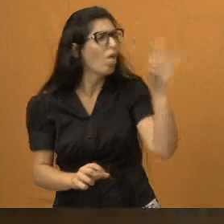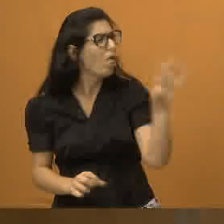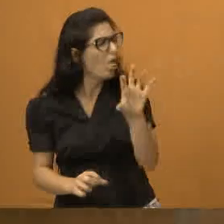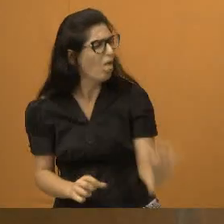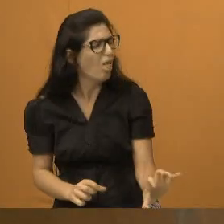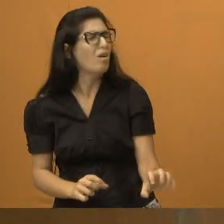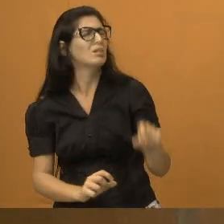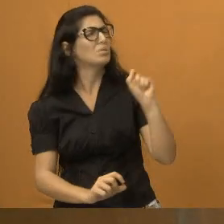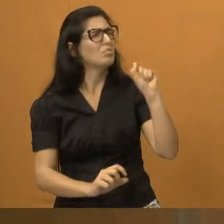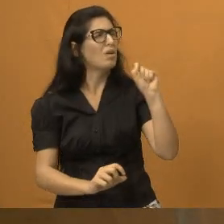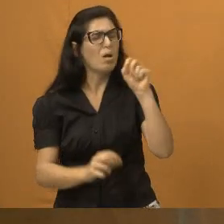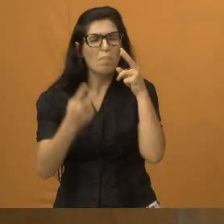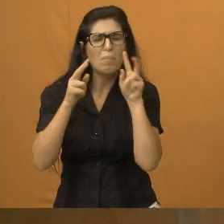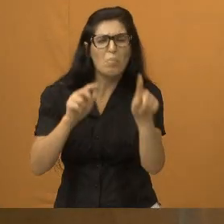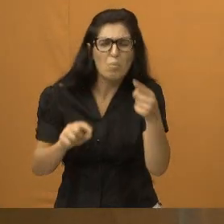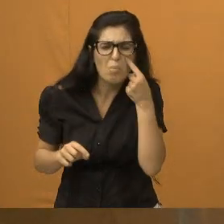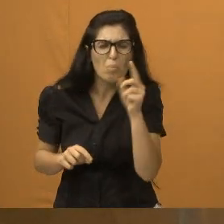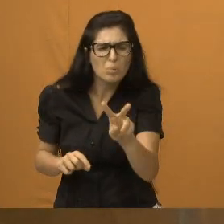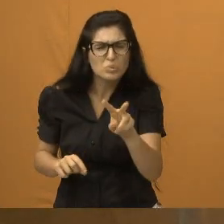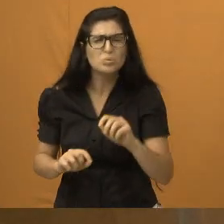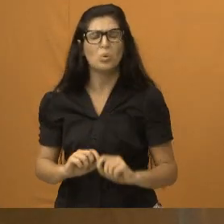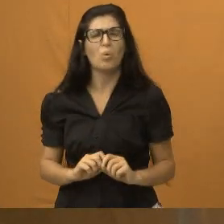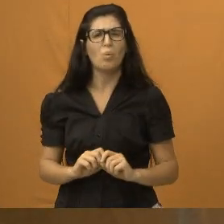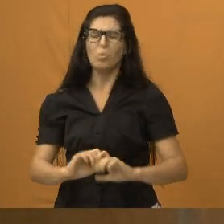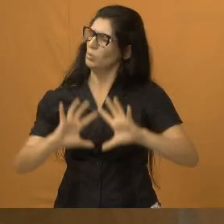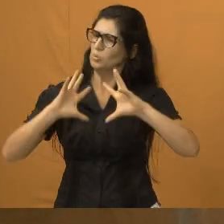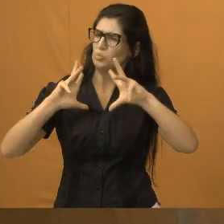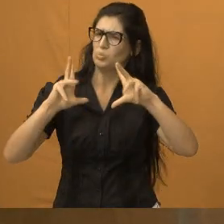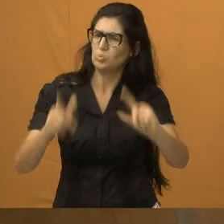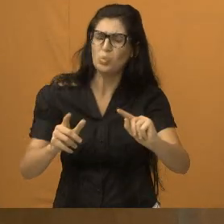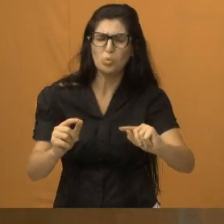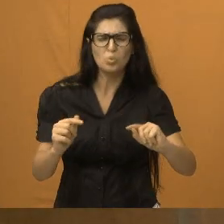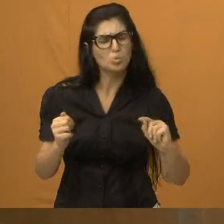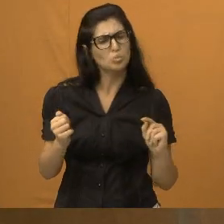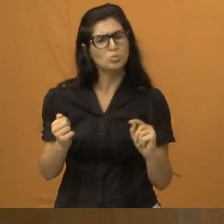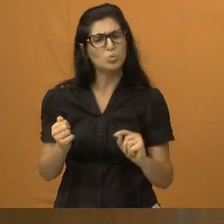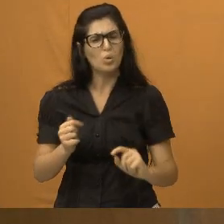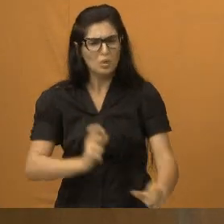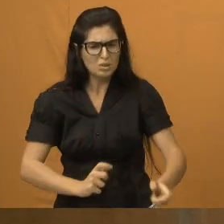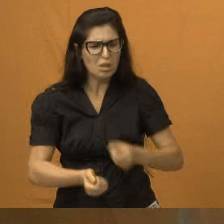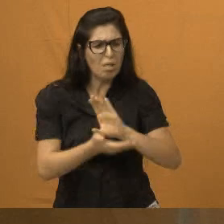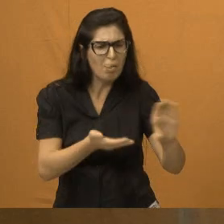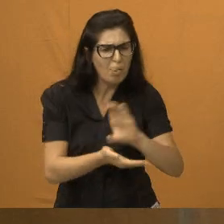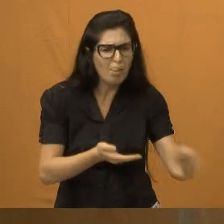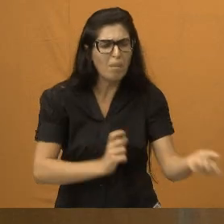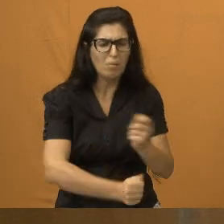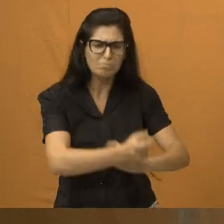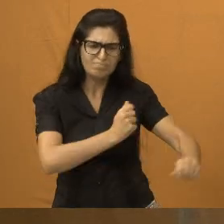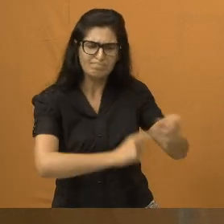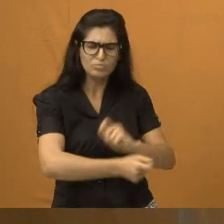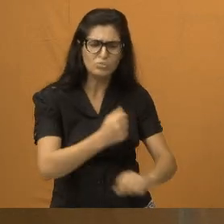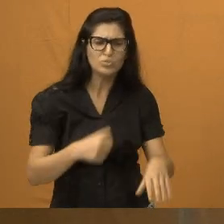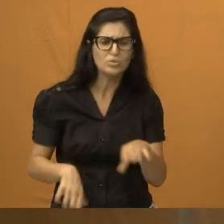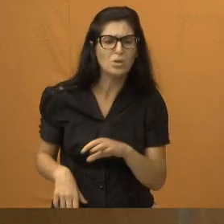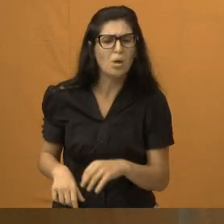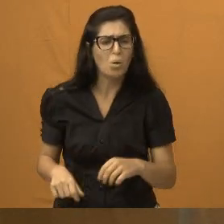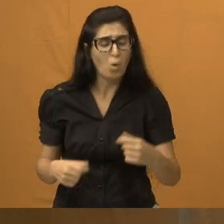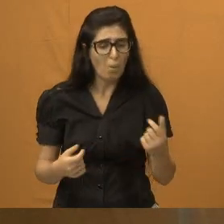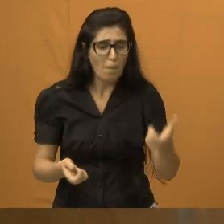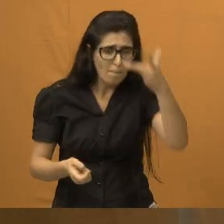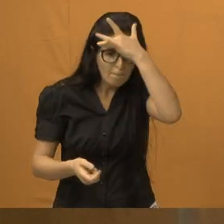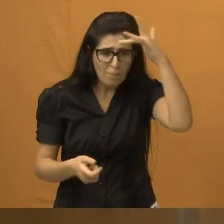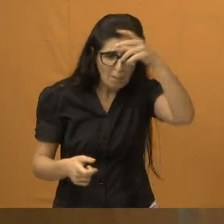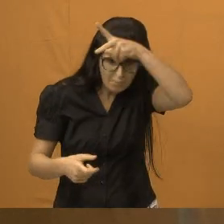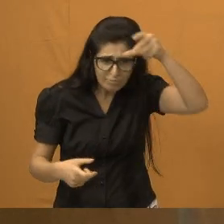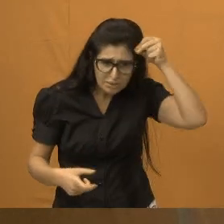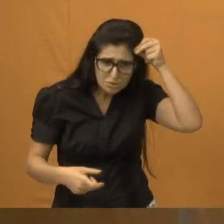sua questão prudencial, né, que foi as metas de contratação de funcionários, chegando a 61% em alguns